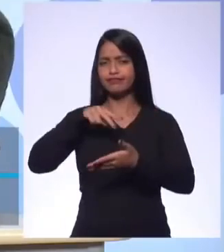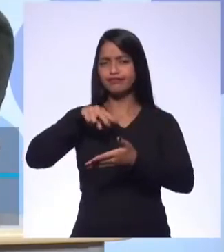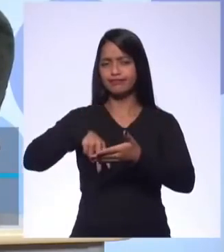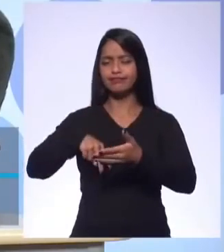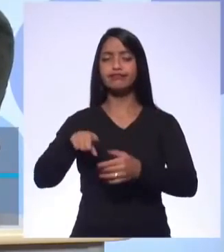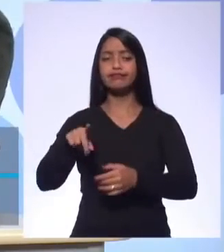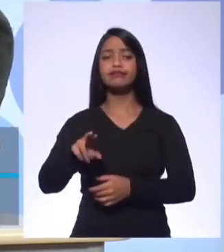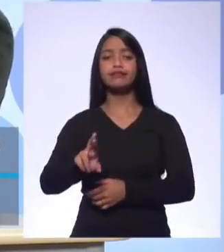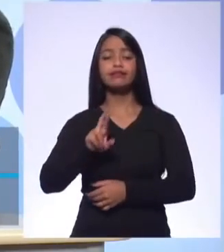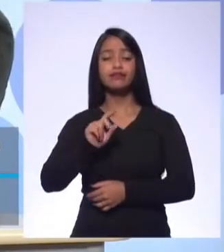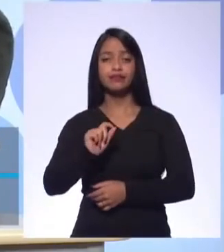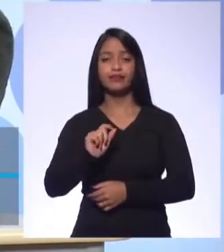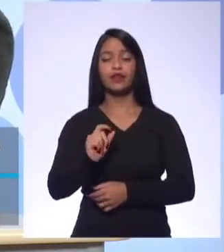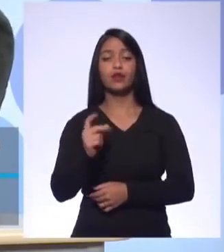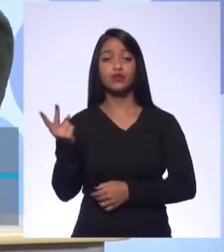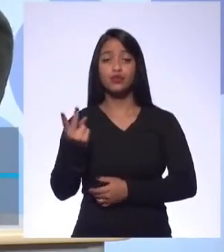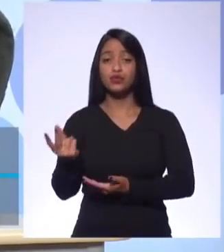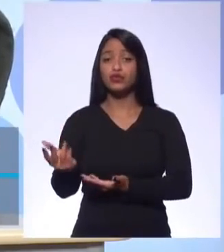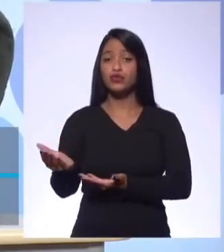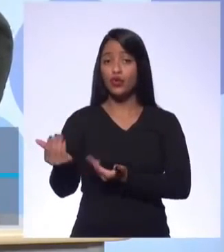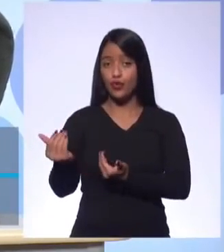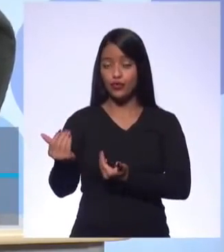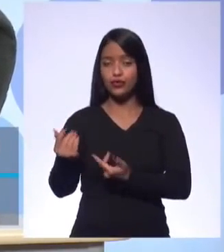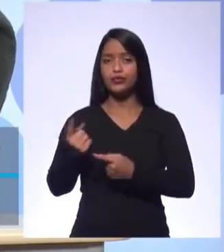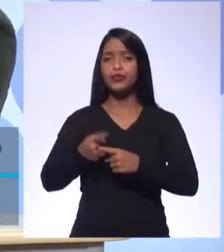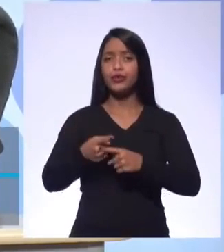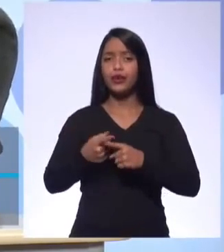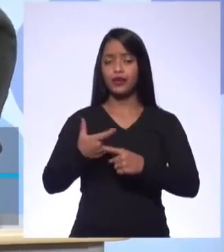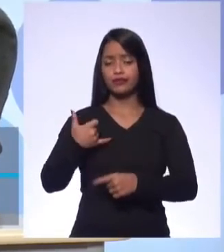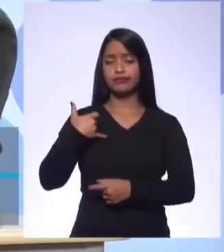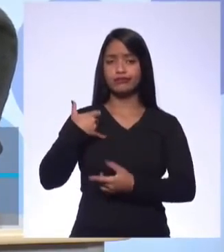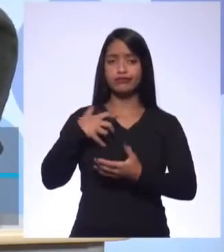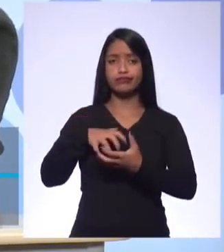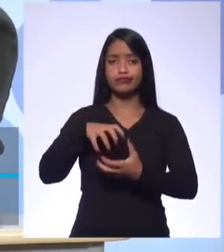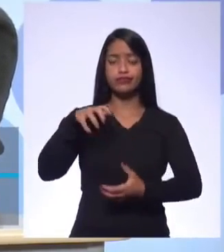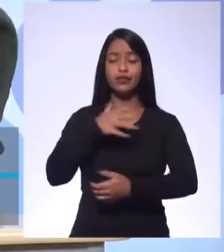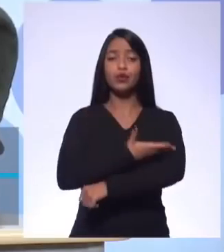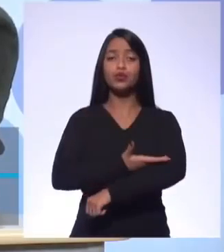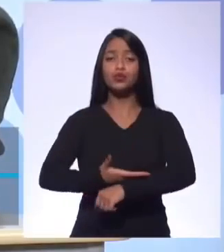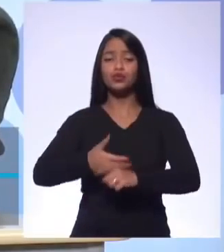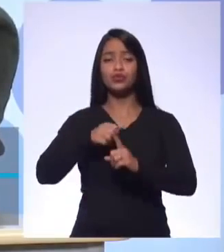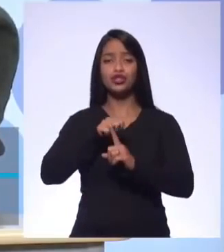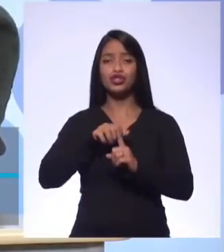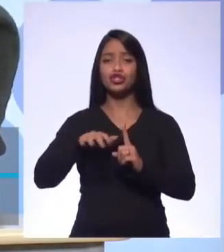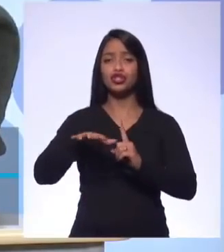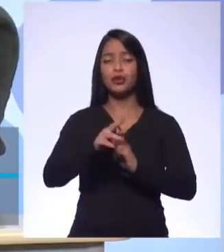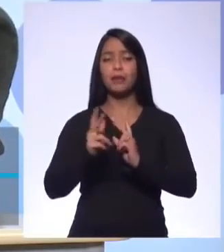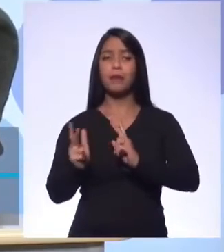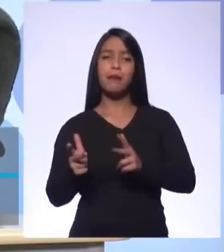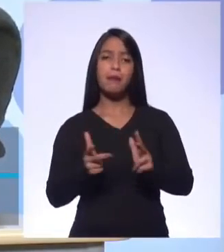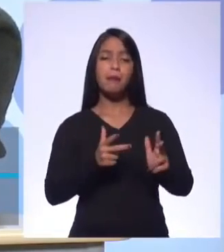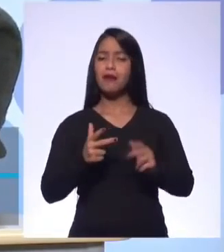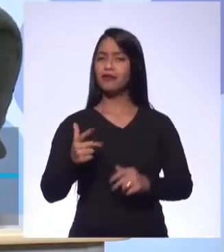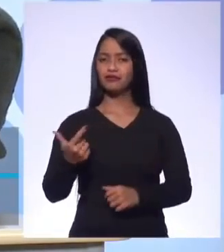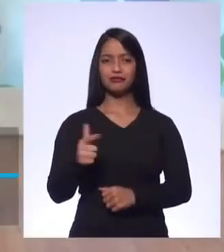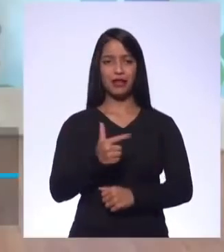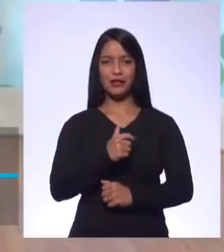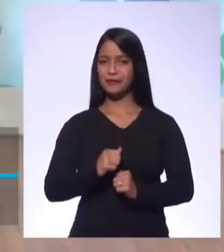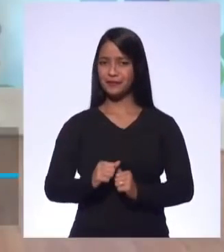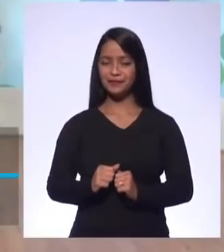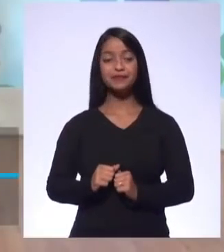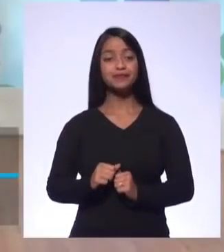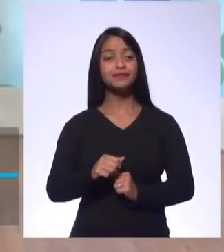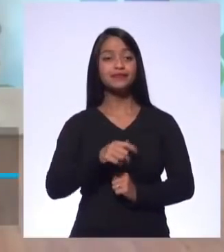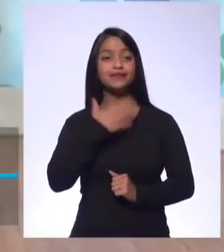anteriores, colocou, são jovens, porque idosos não usam gírias, né? Então ela colocou essa resposta, ele colocou agora. Olha melhor aqui, a